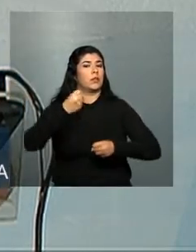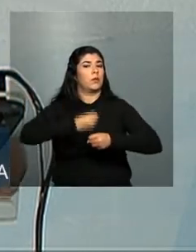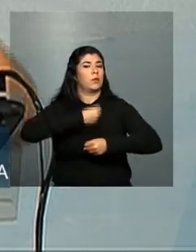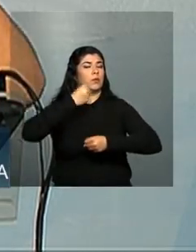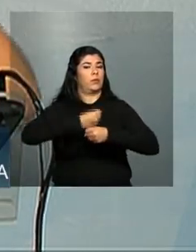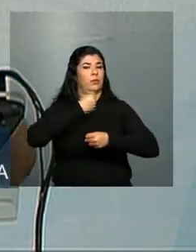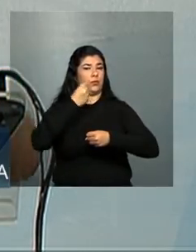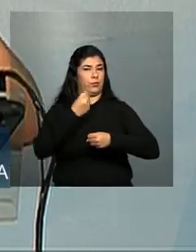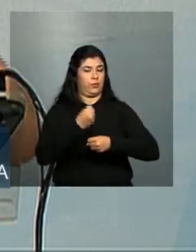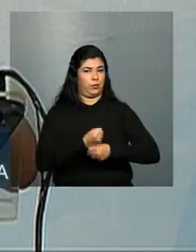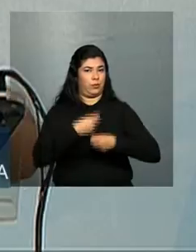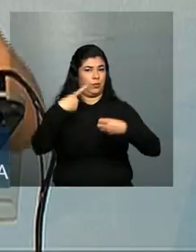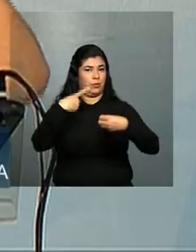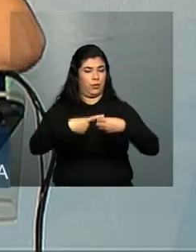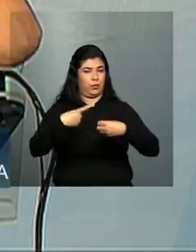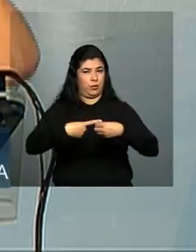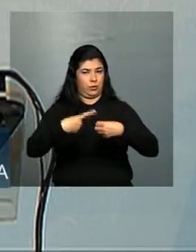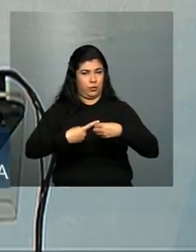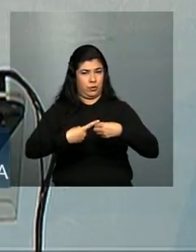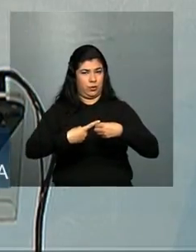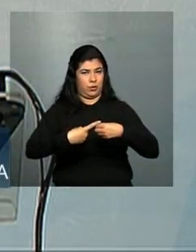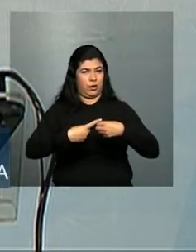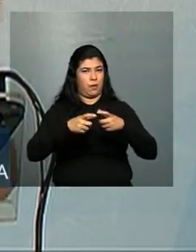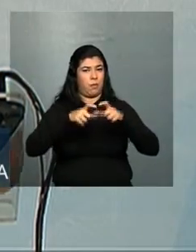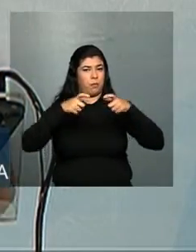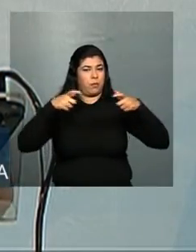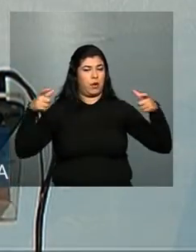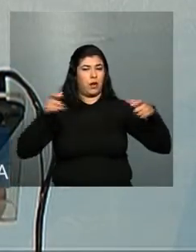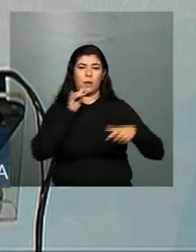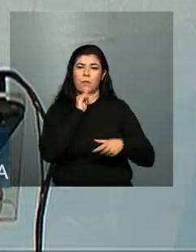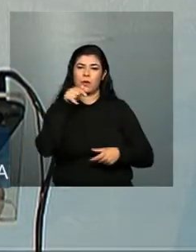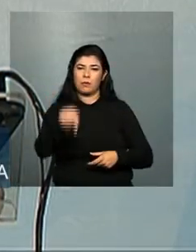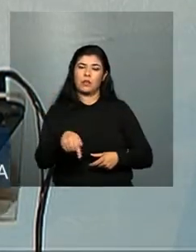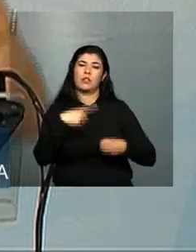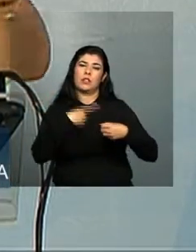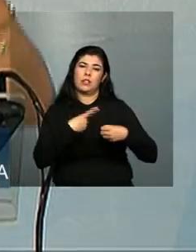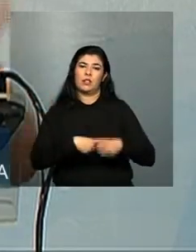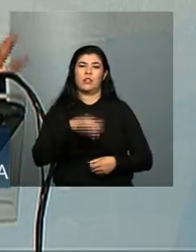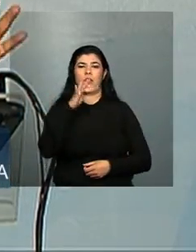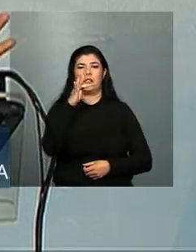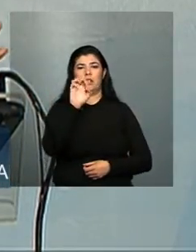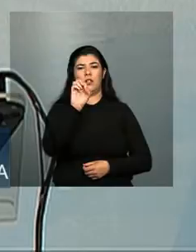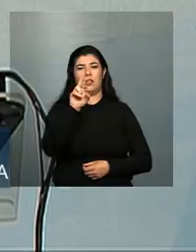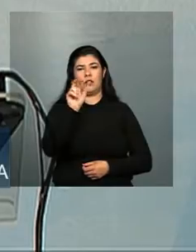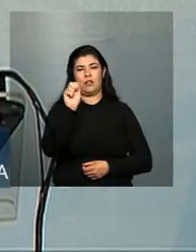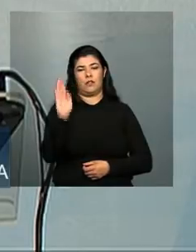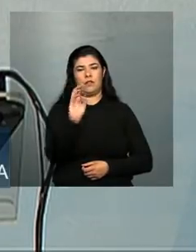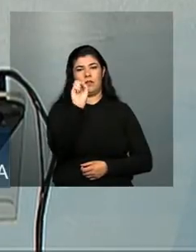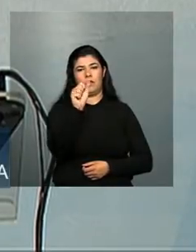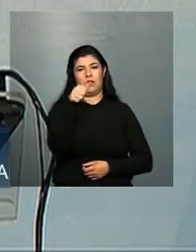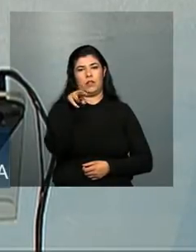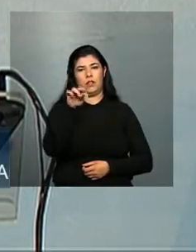construir nas cidades grandes, como Feira de Santana. Feira de Santana que a gente